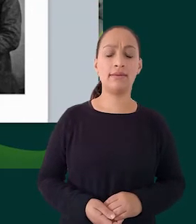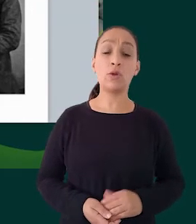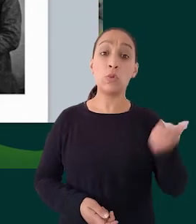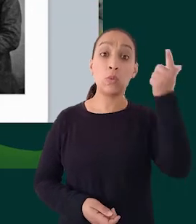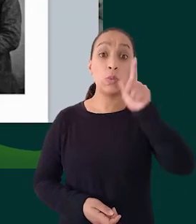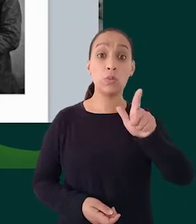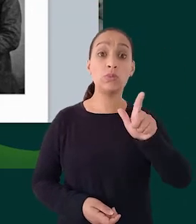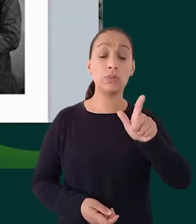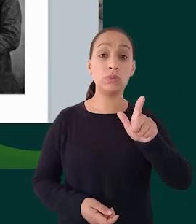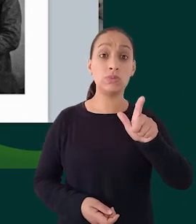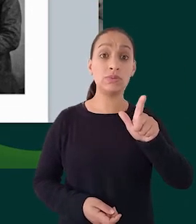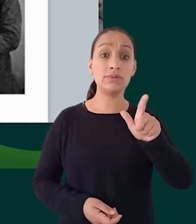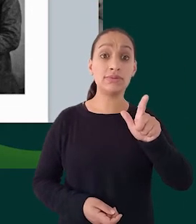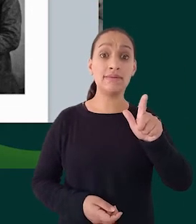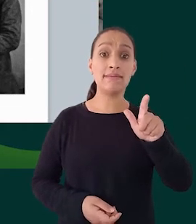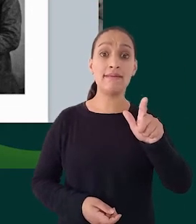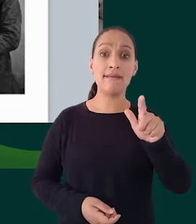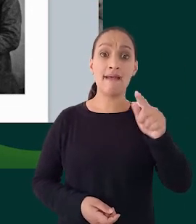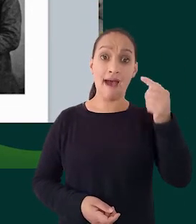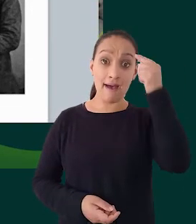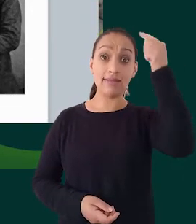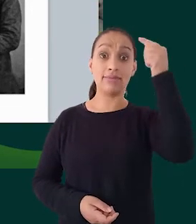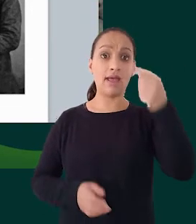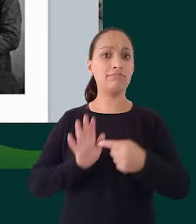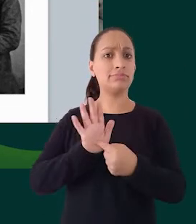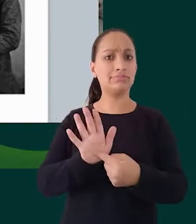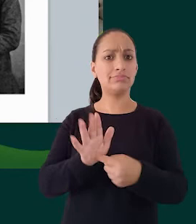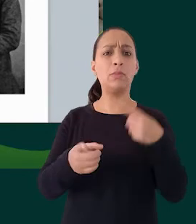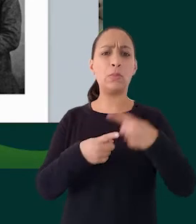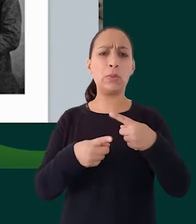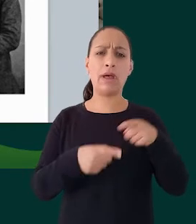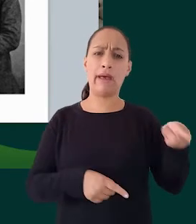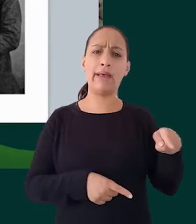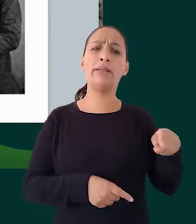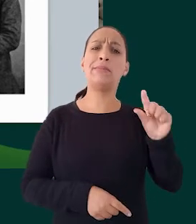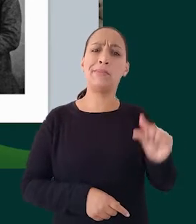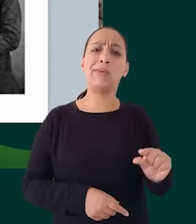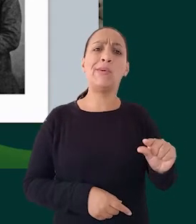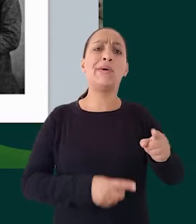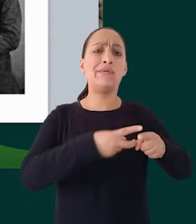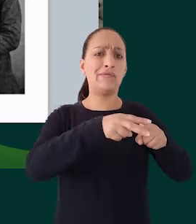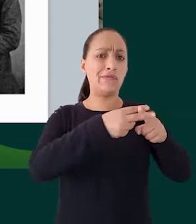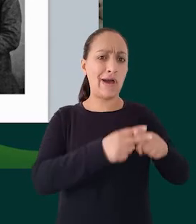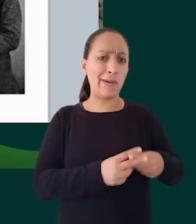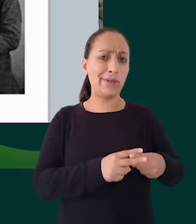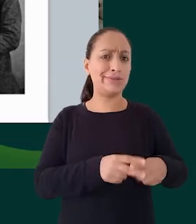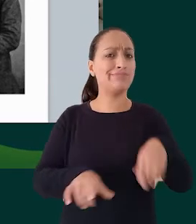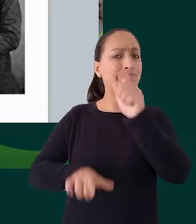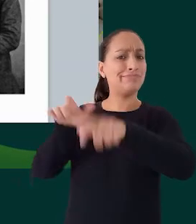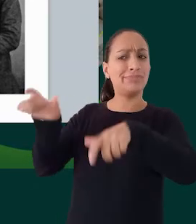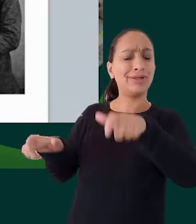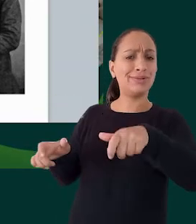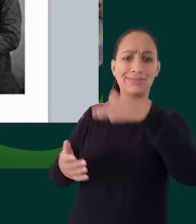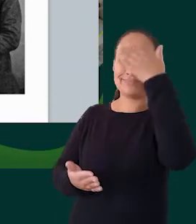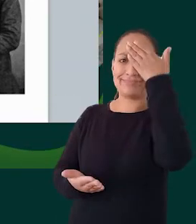para conseguir levar essa ideia, porque ele tinha poucas ferramentas, né, as pessoas